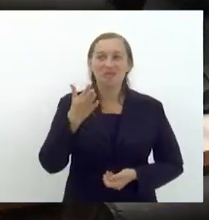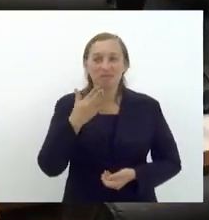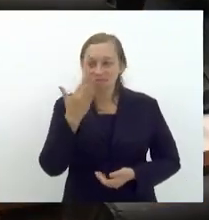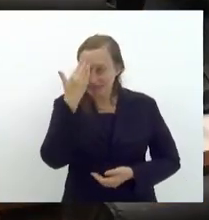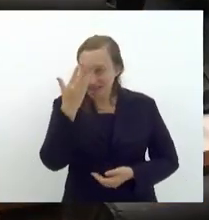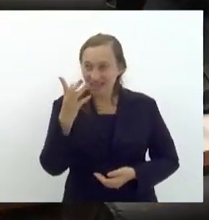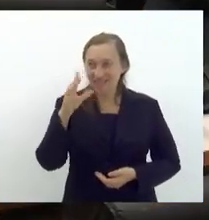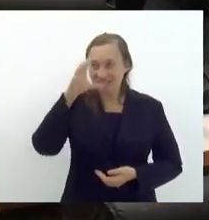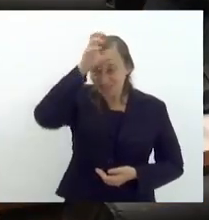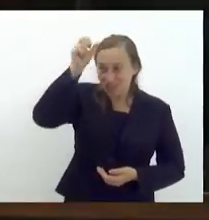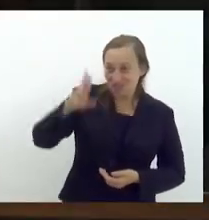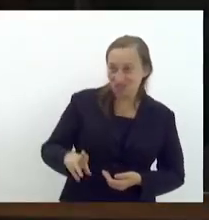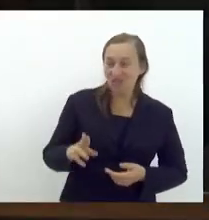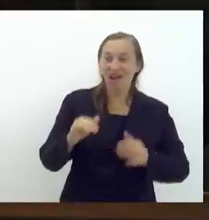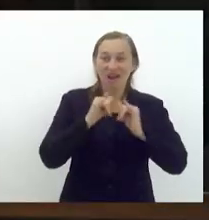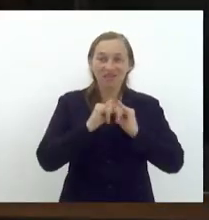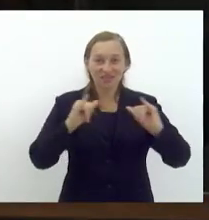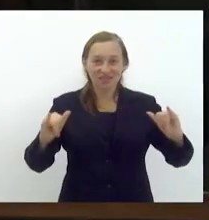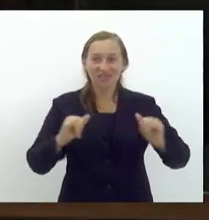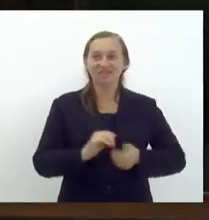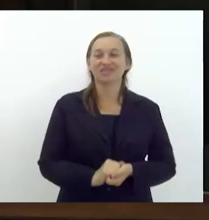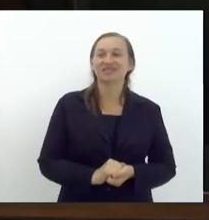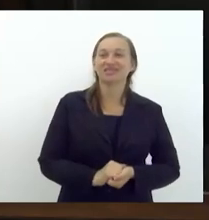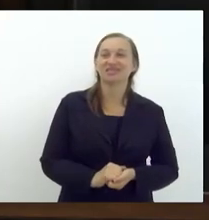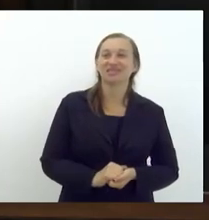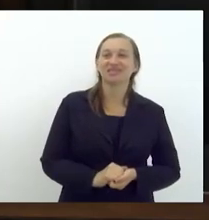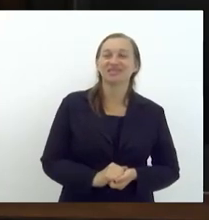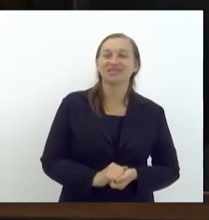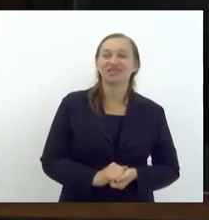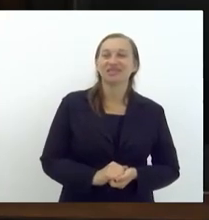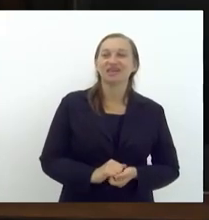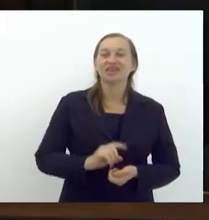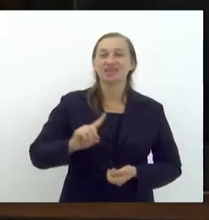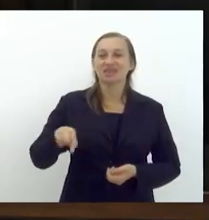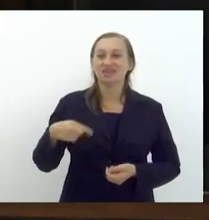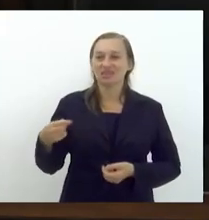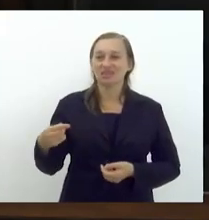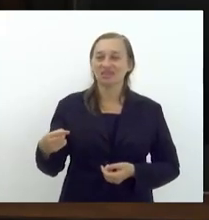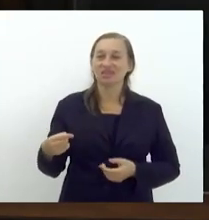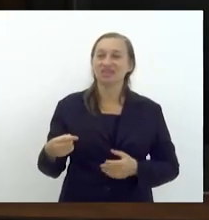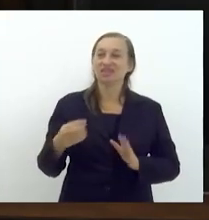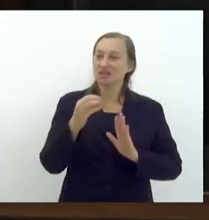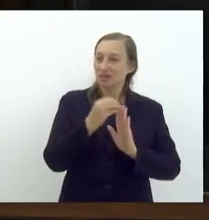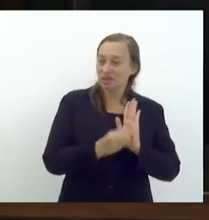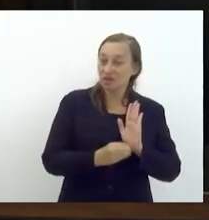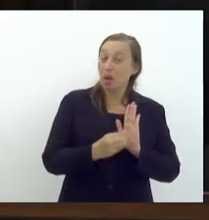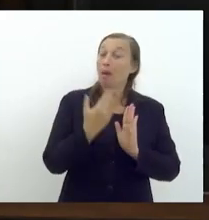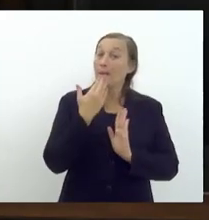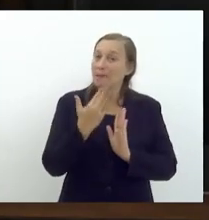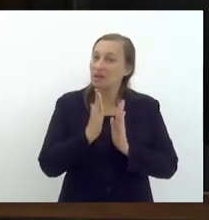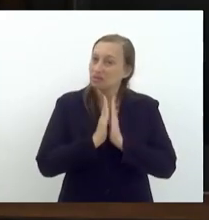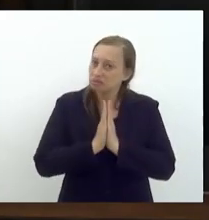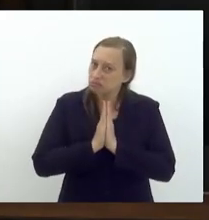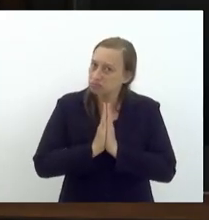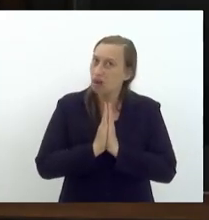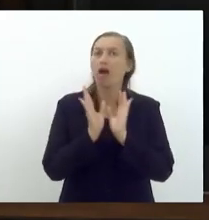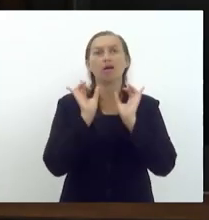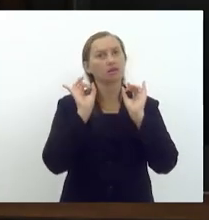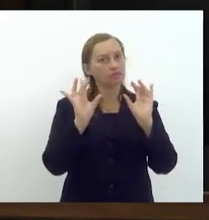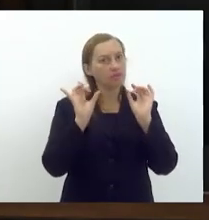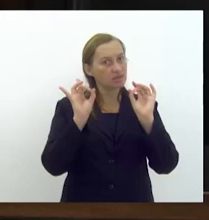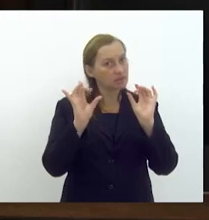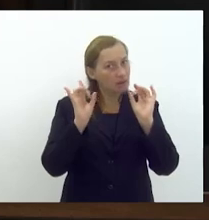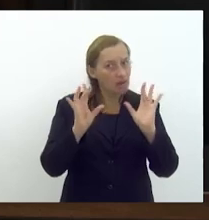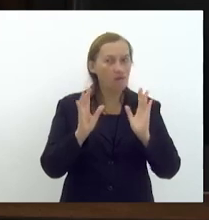obrigado tia Jô anuncio próxima mensagem eu gostaria de pedir encarecidamente em especial a